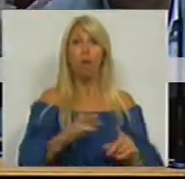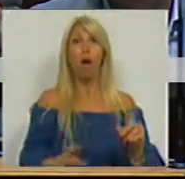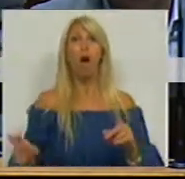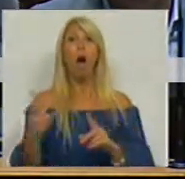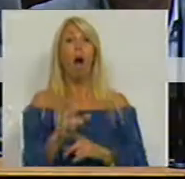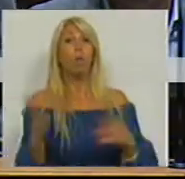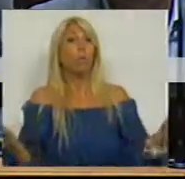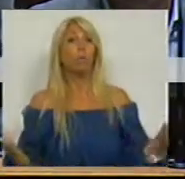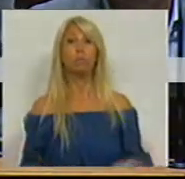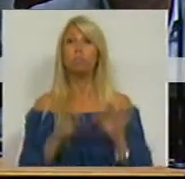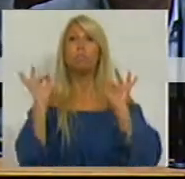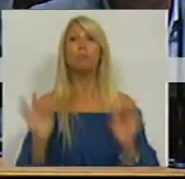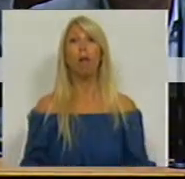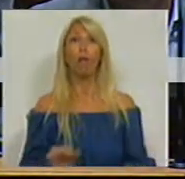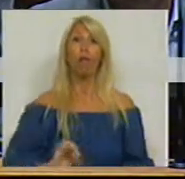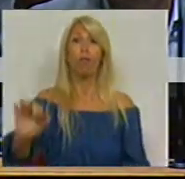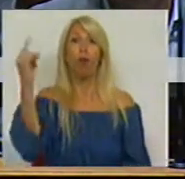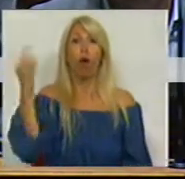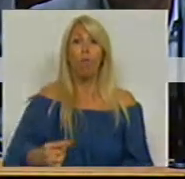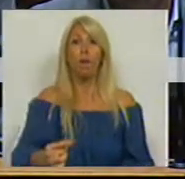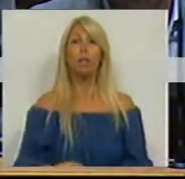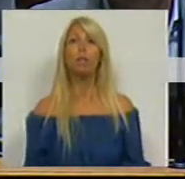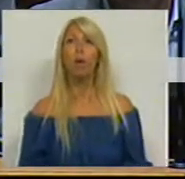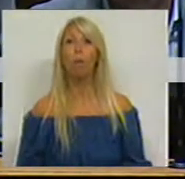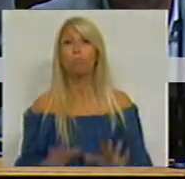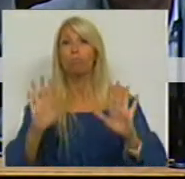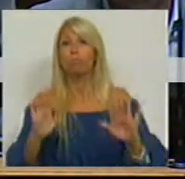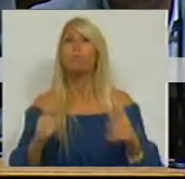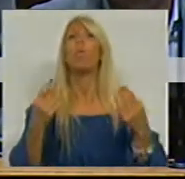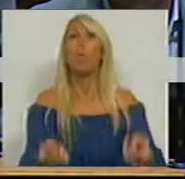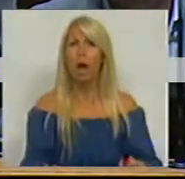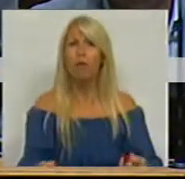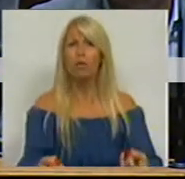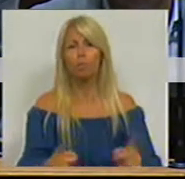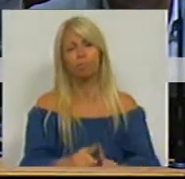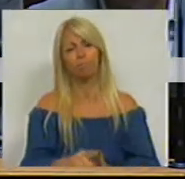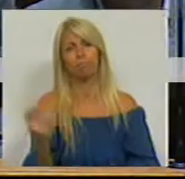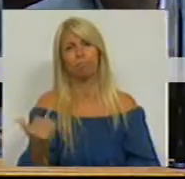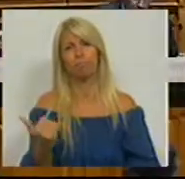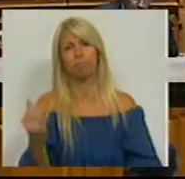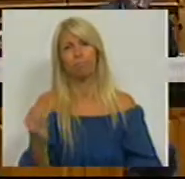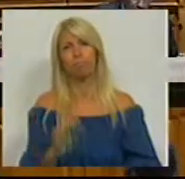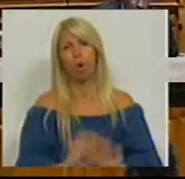aumento, como é sua obrigação. O resto é hipocrisia.